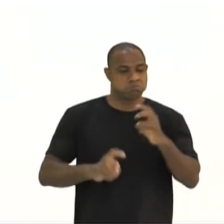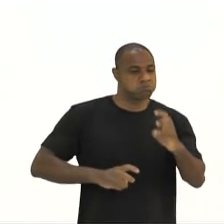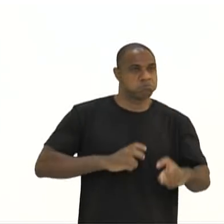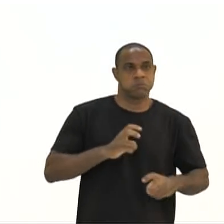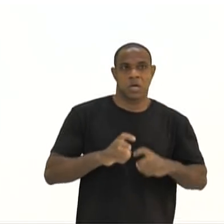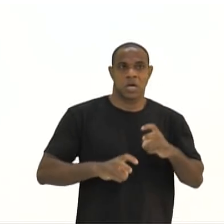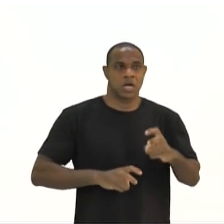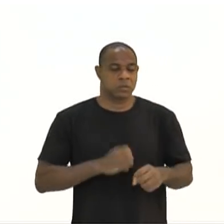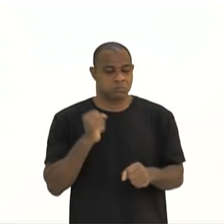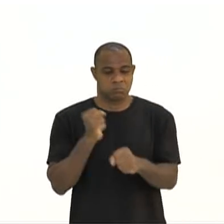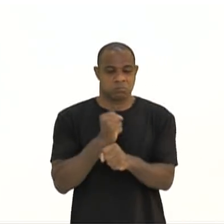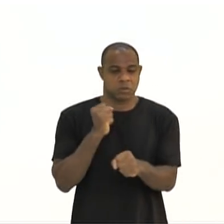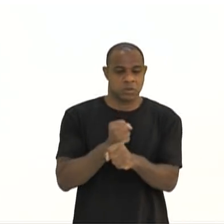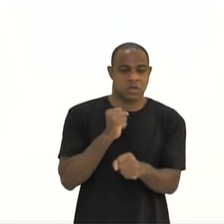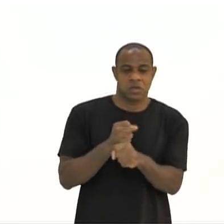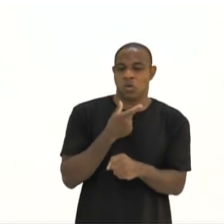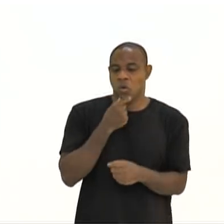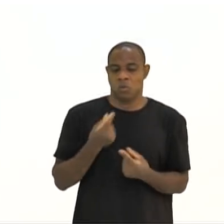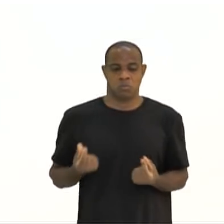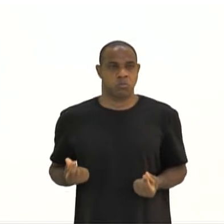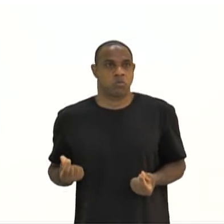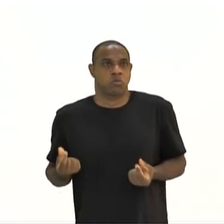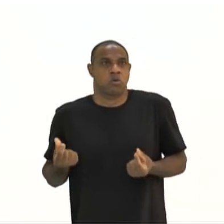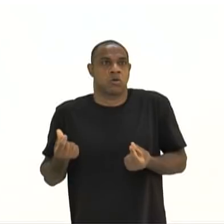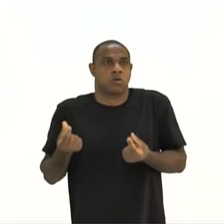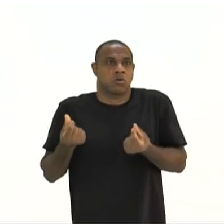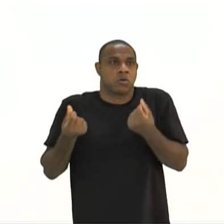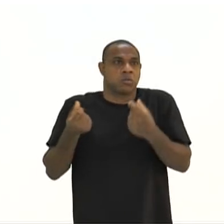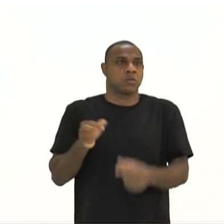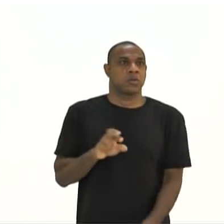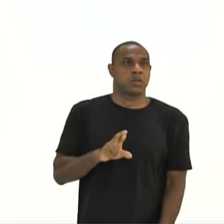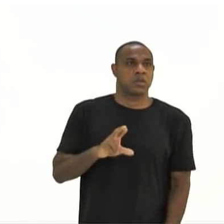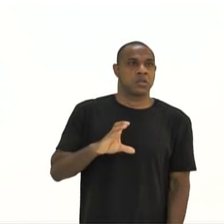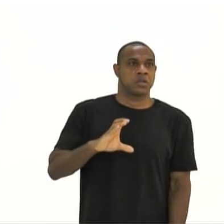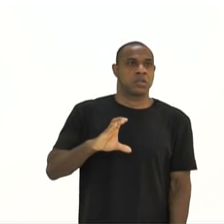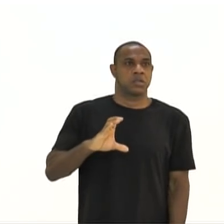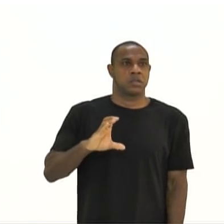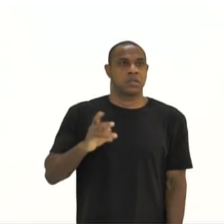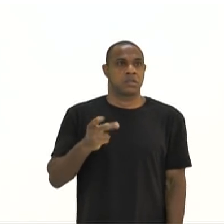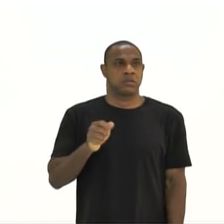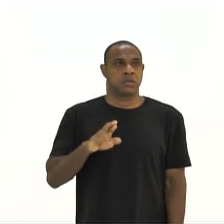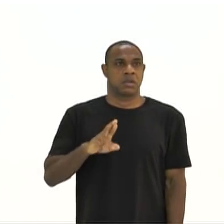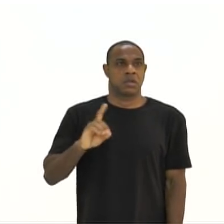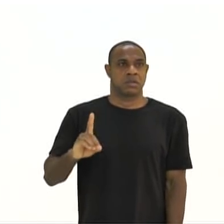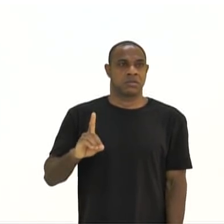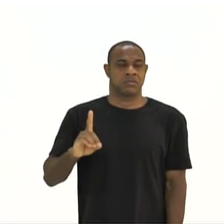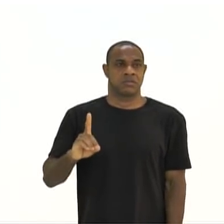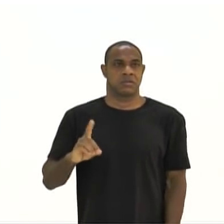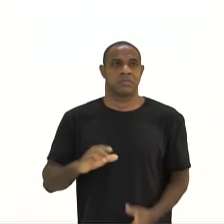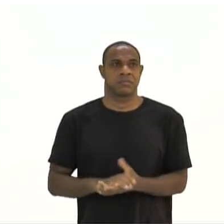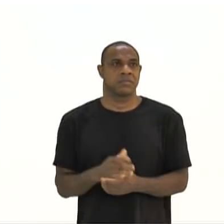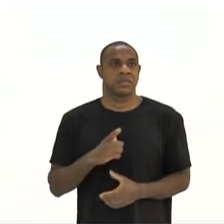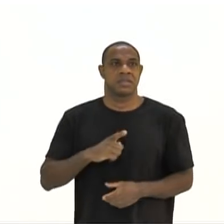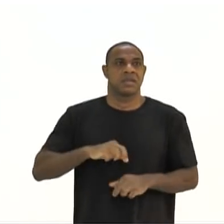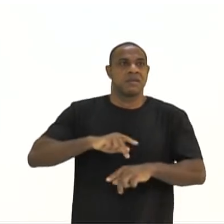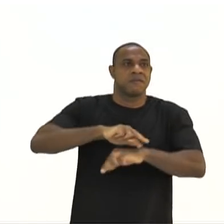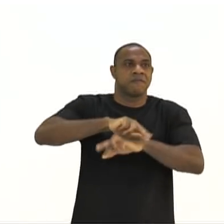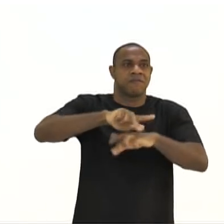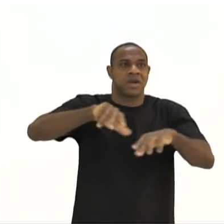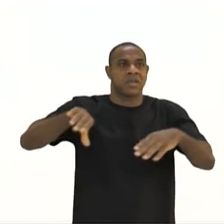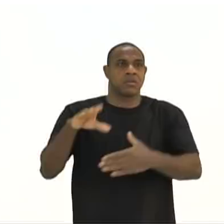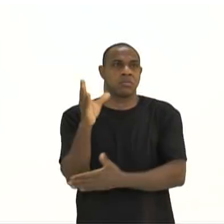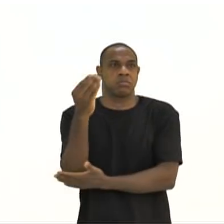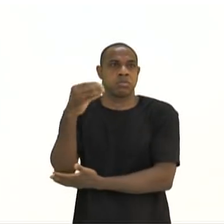um milionário Richard Attenborough tem como habitantes dinossauros diversos, extintos